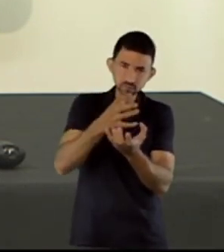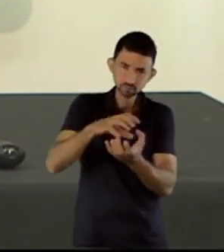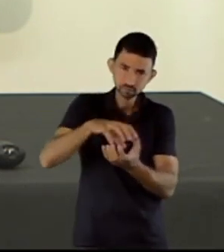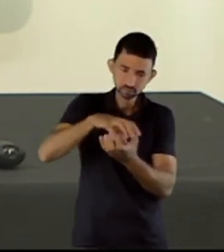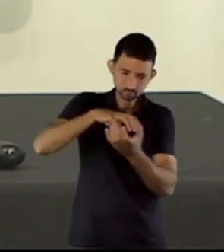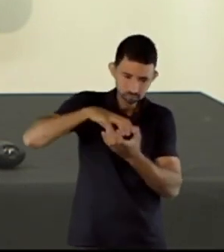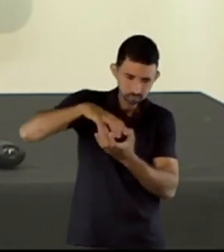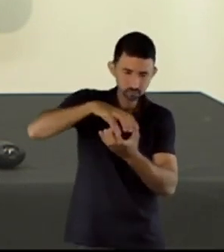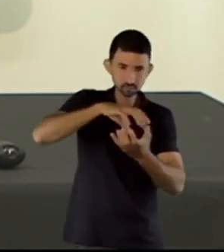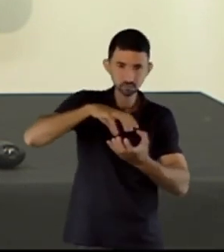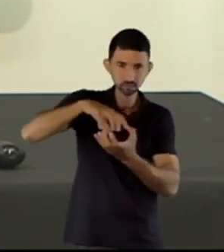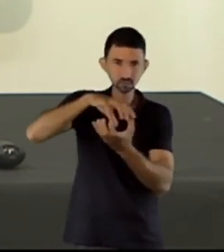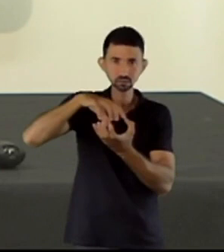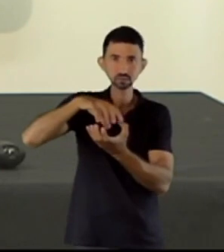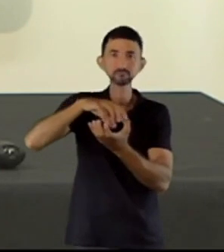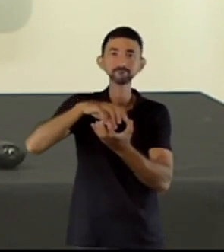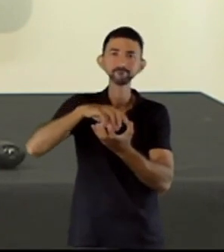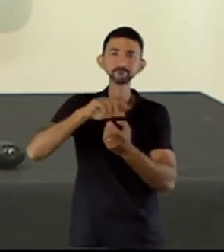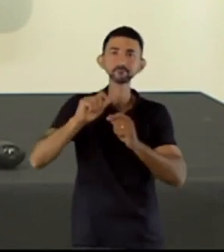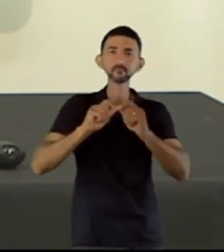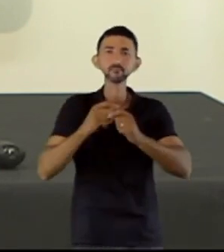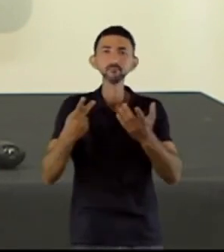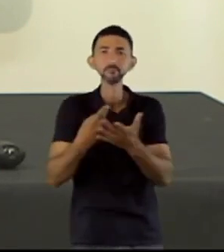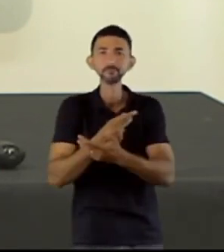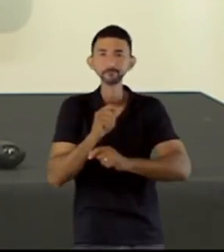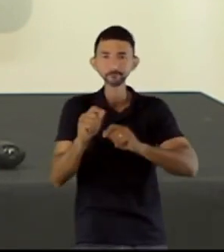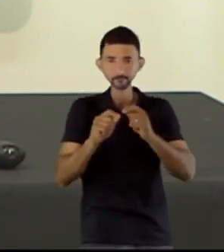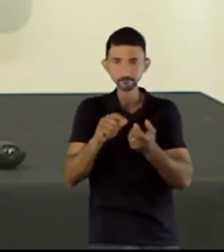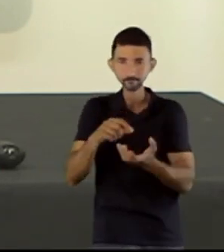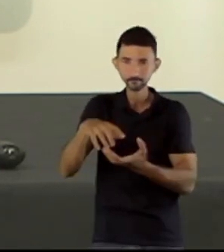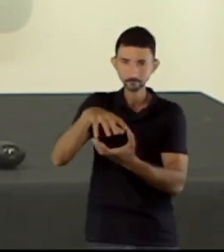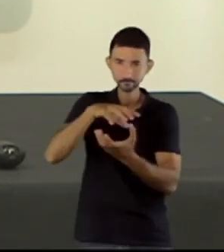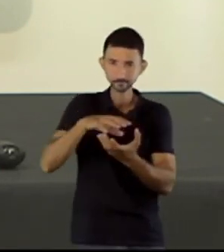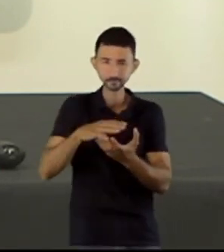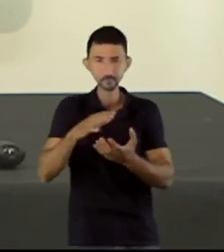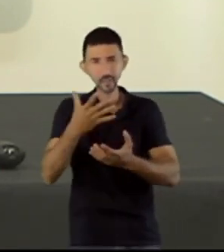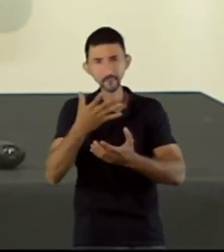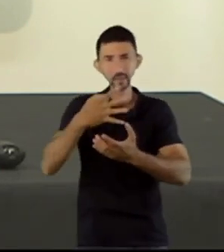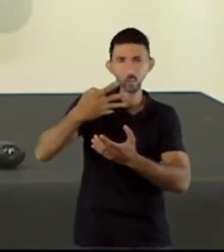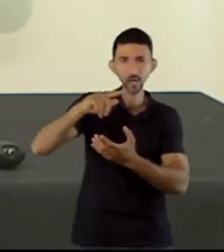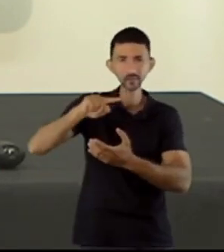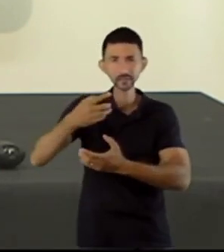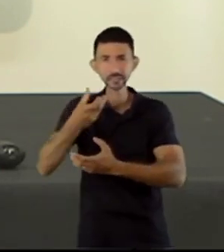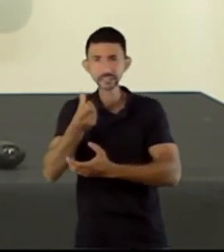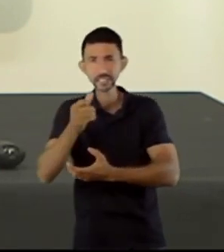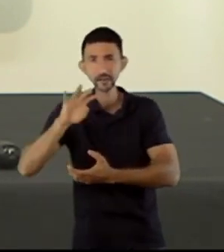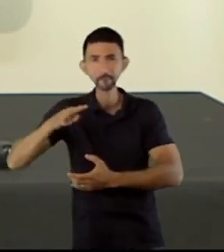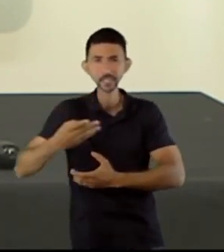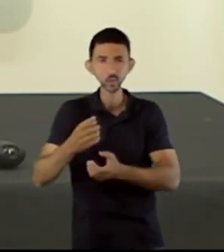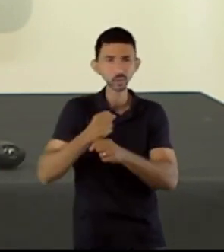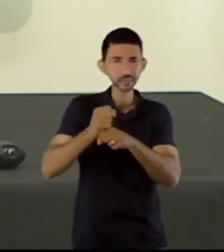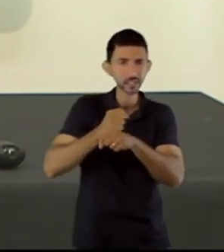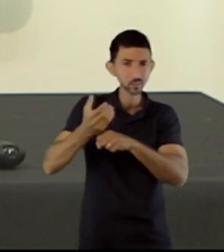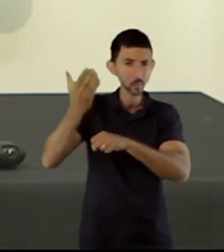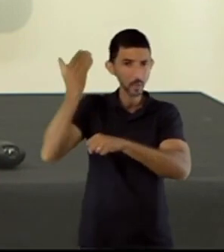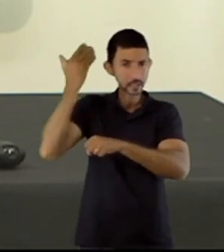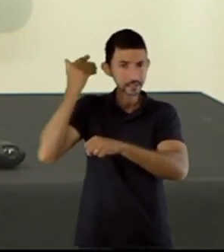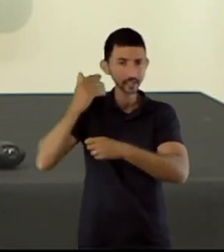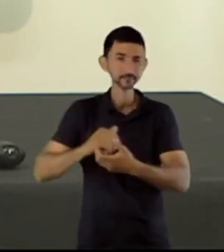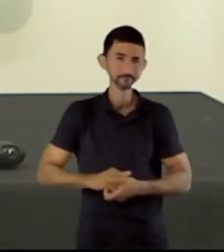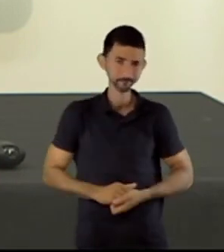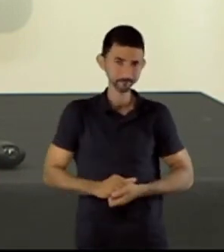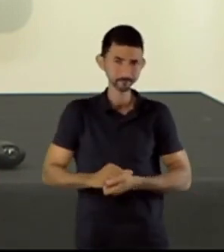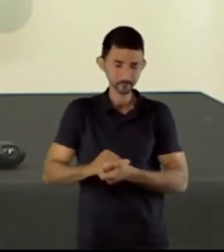E o que acontece? O planeta, há 4,6 bilhões de anos atrás, quando na